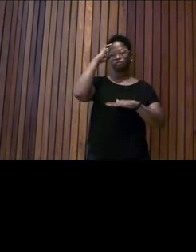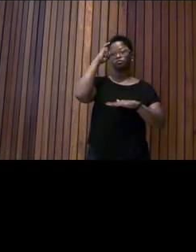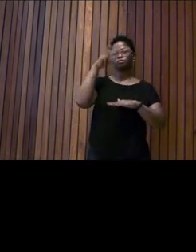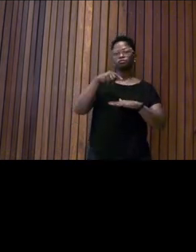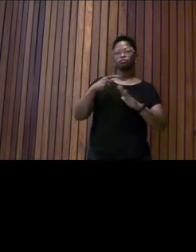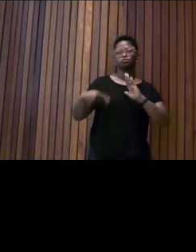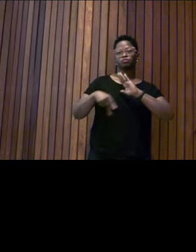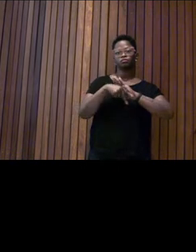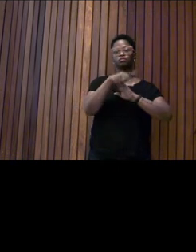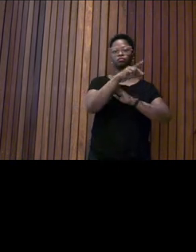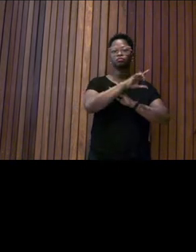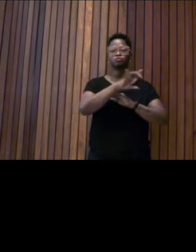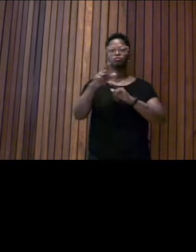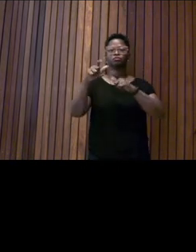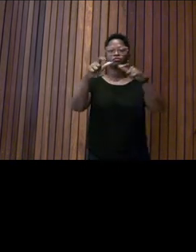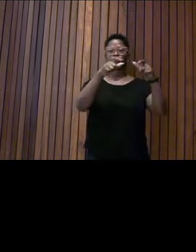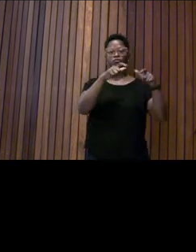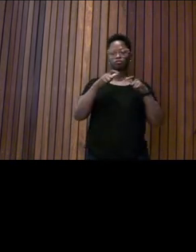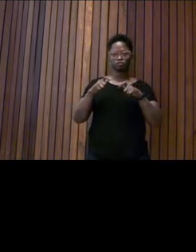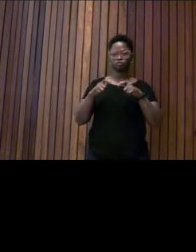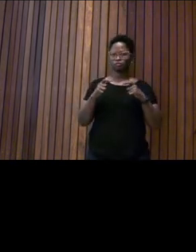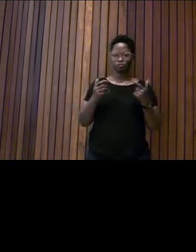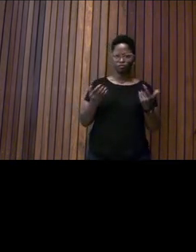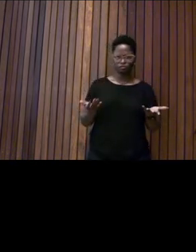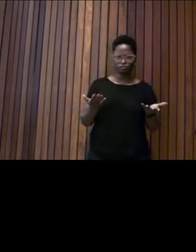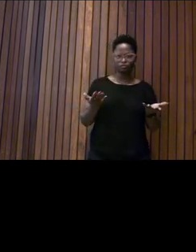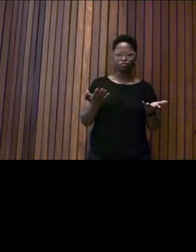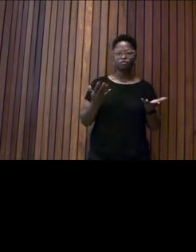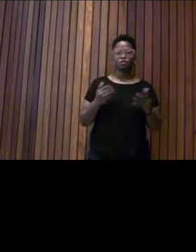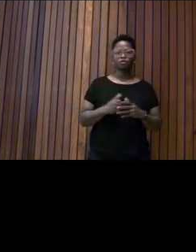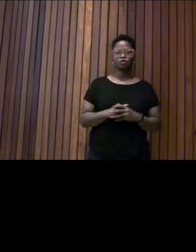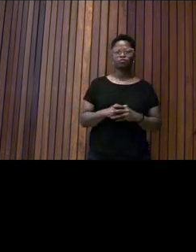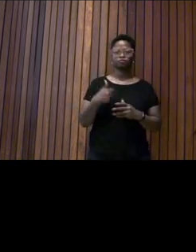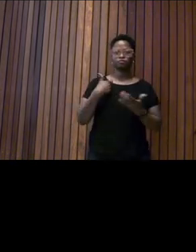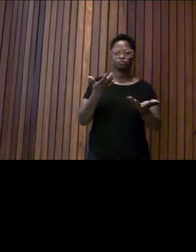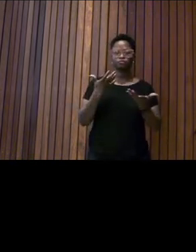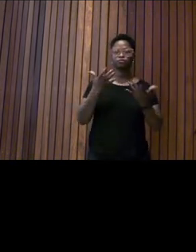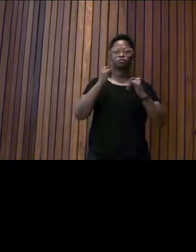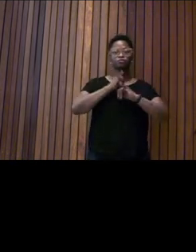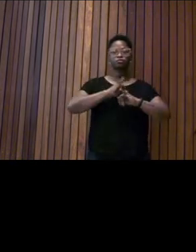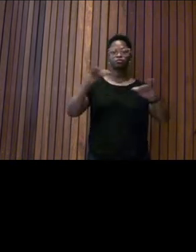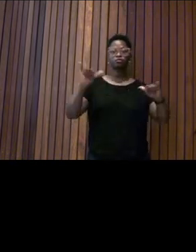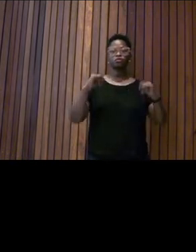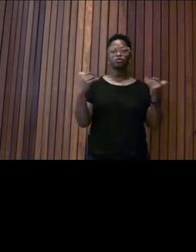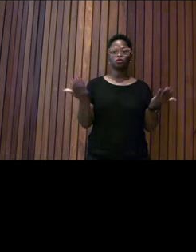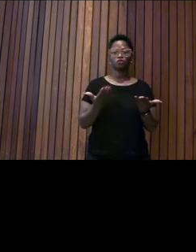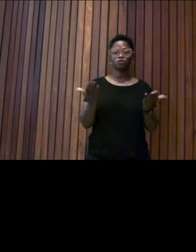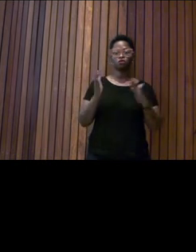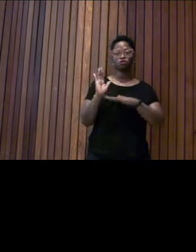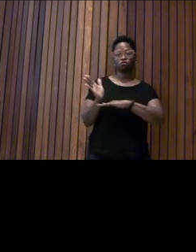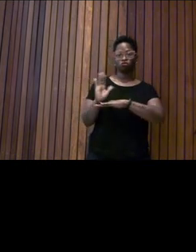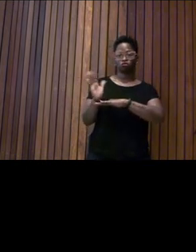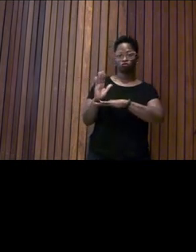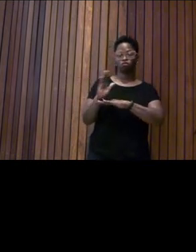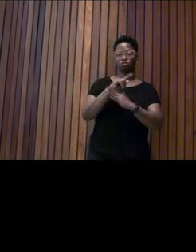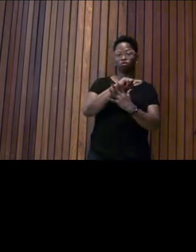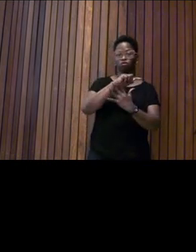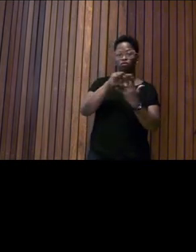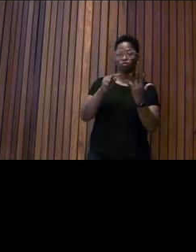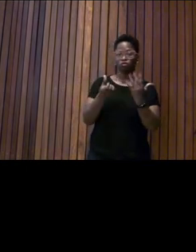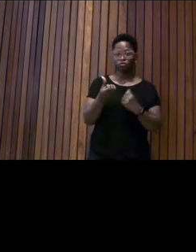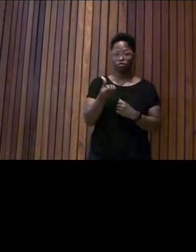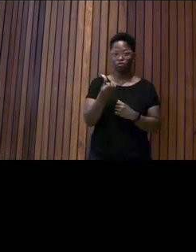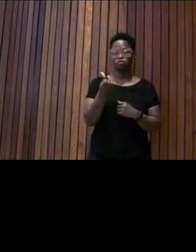típicas de cada um dos territórios. Então, o que eu queria chamar a atenção, então, desses vídeos, né, desses 6 vídeos que vocês